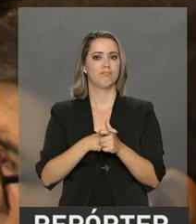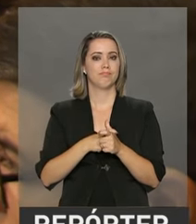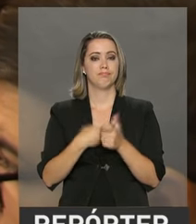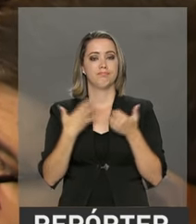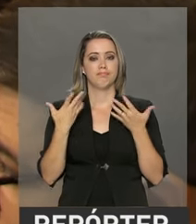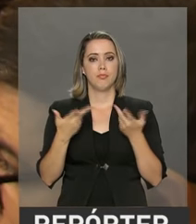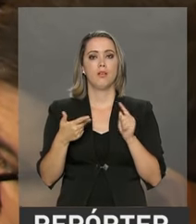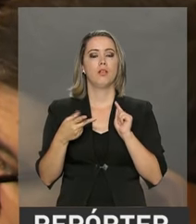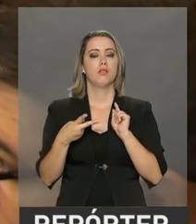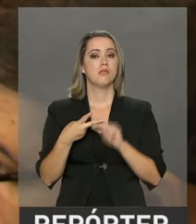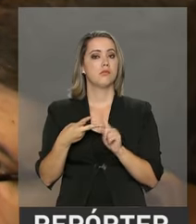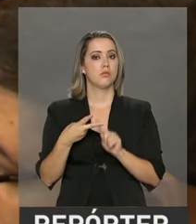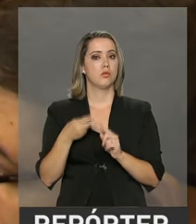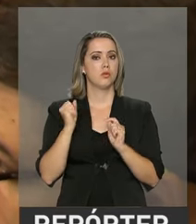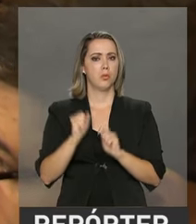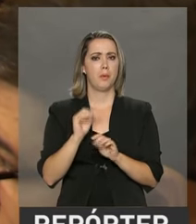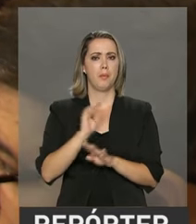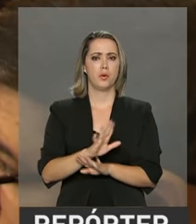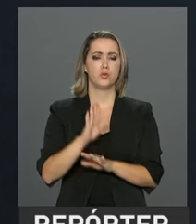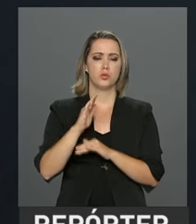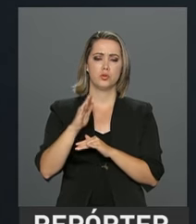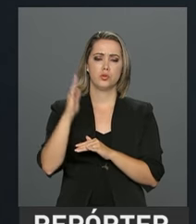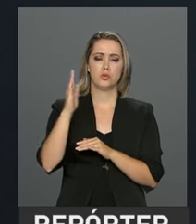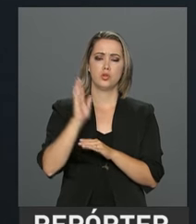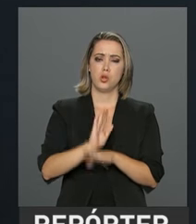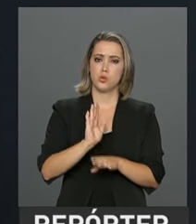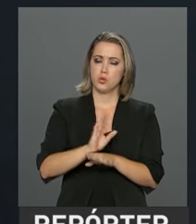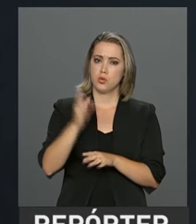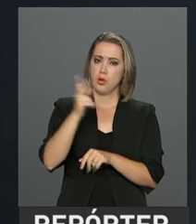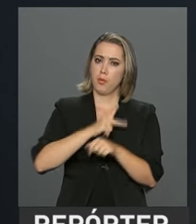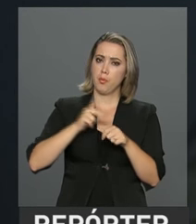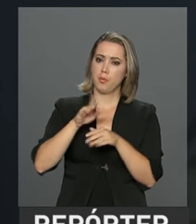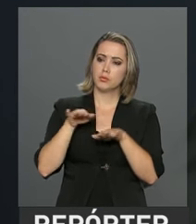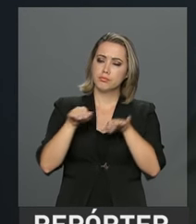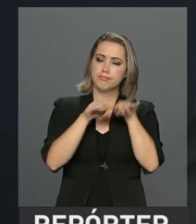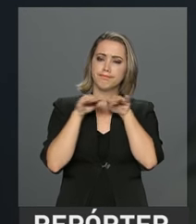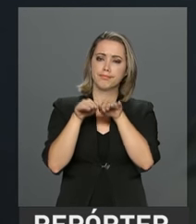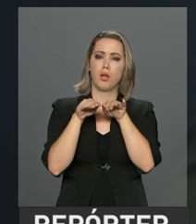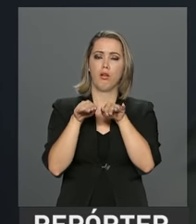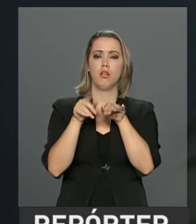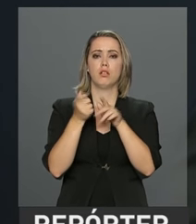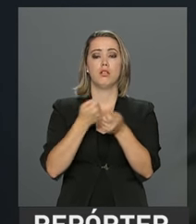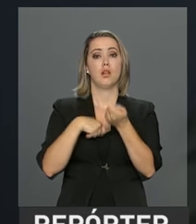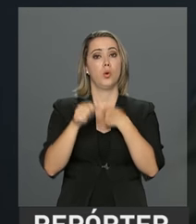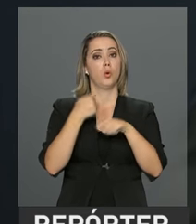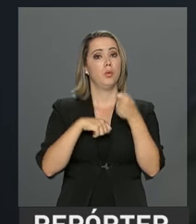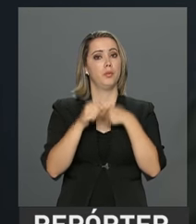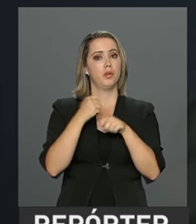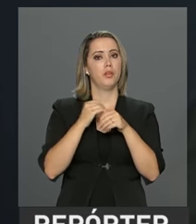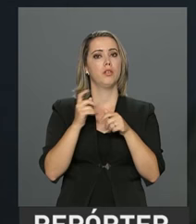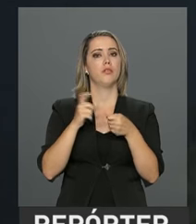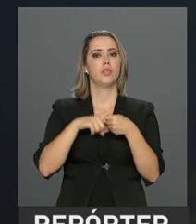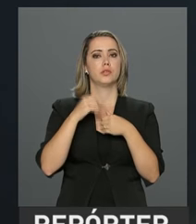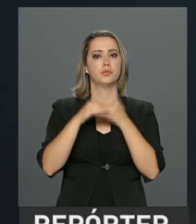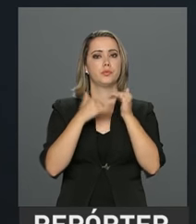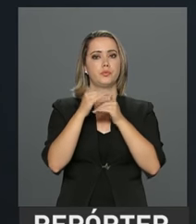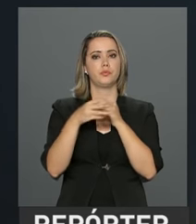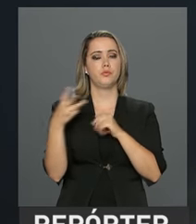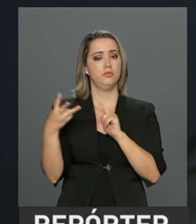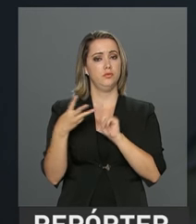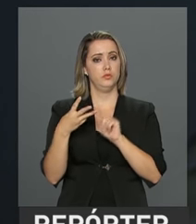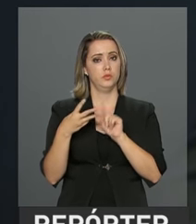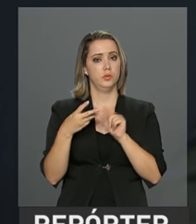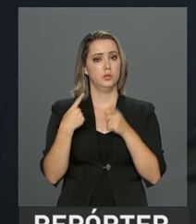segundo porque a reforma pode ajudar o país a estabilizar a economia permitindo que ela volte a crescer e terceiro porque